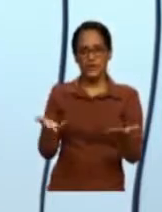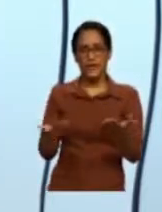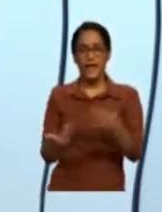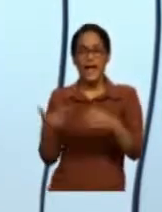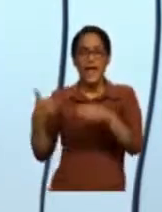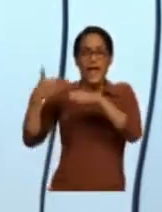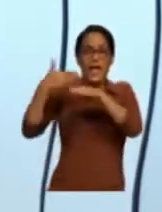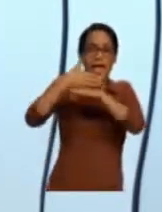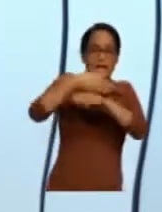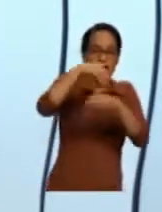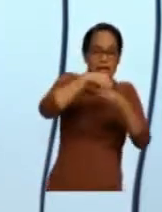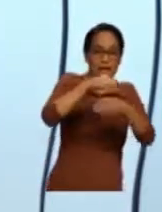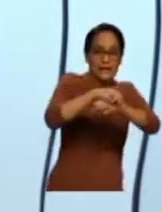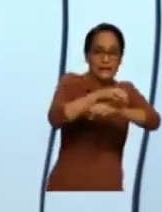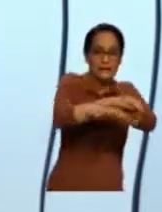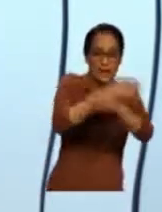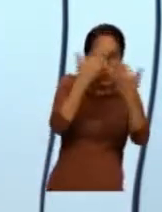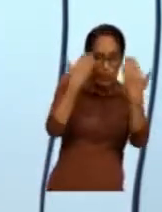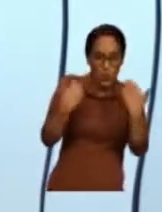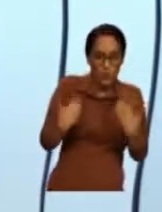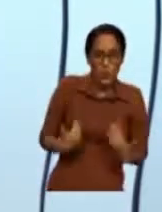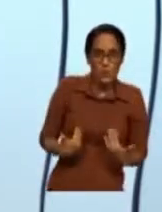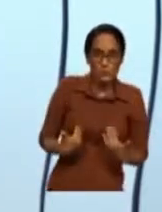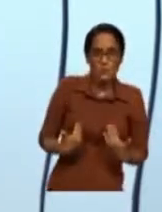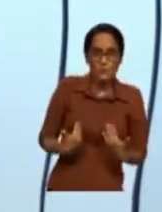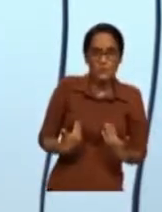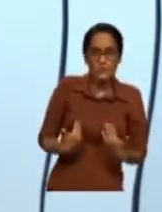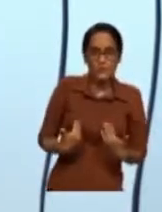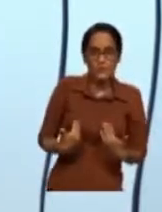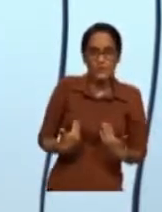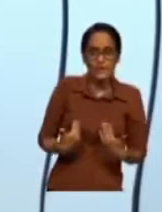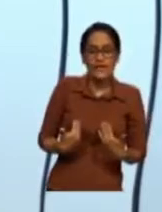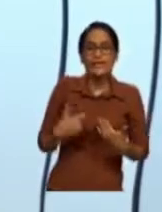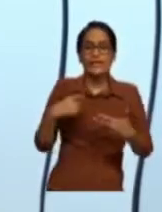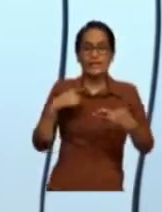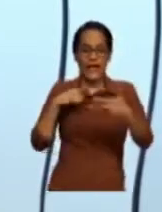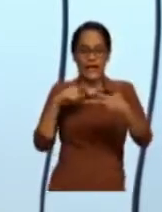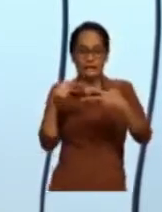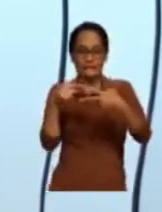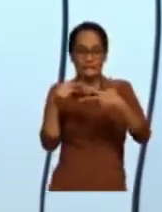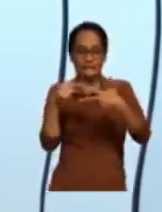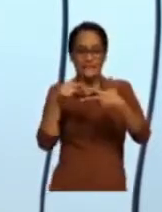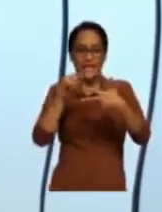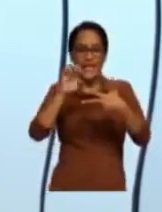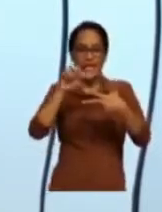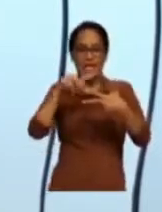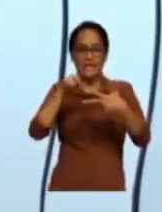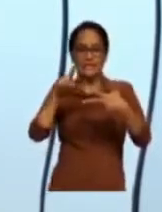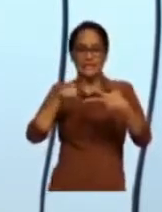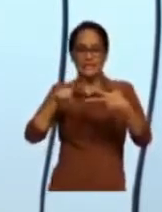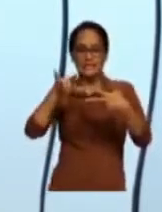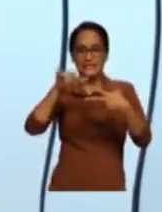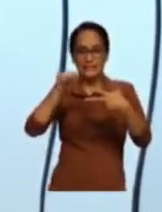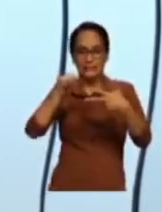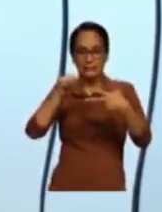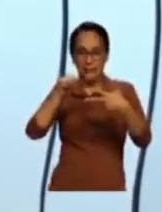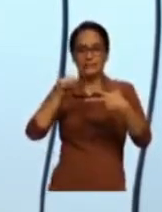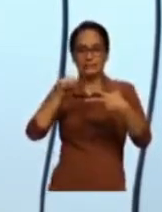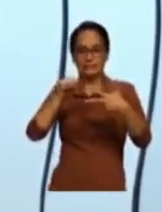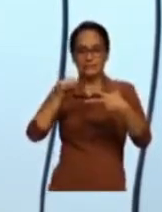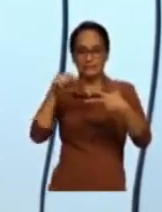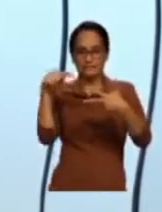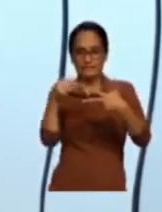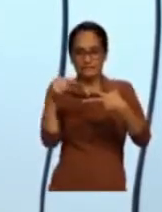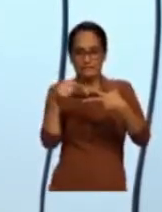da célula e através da segunda enzima, que é a integrase. O próprio nome já